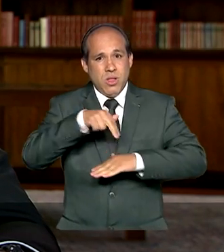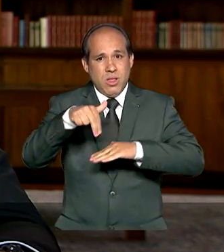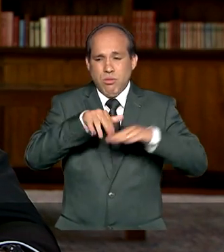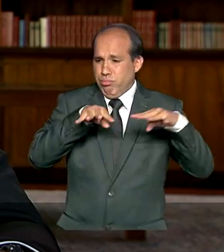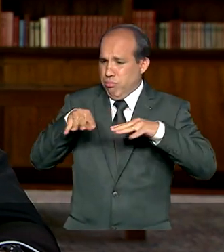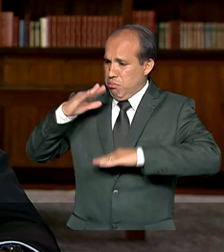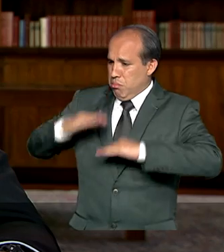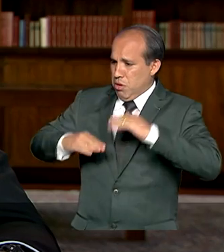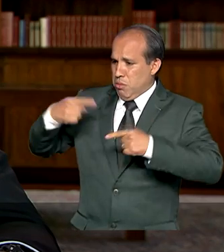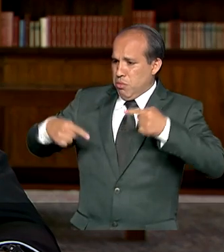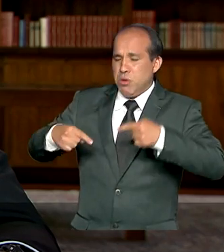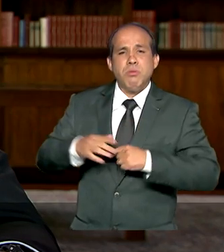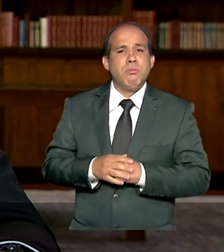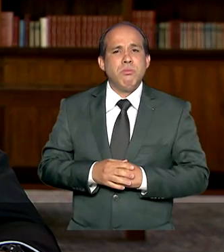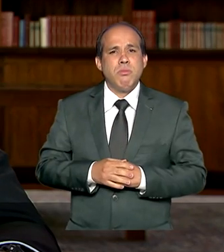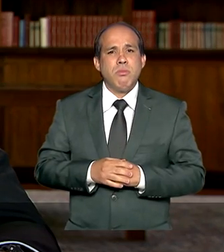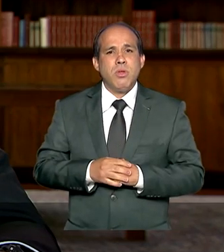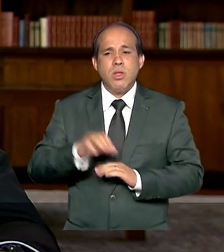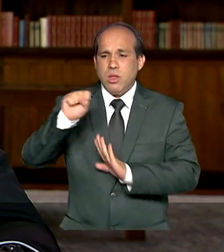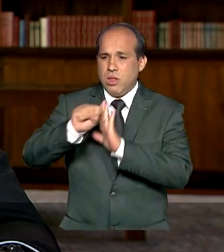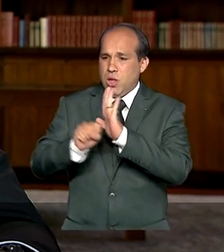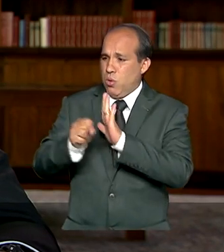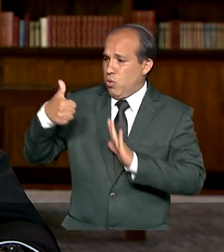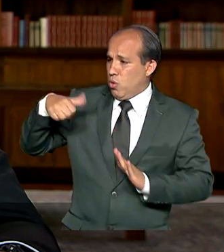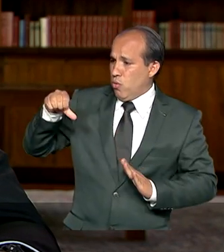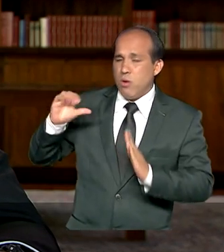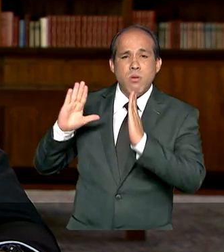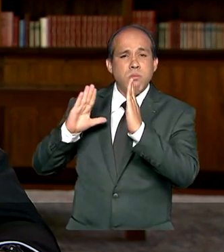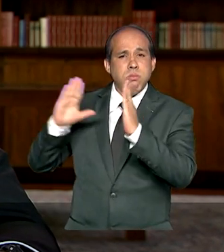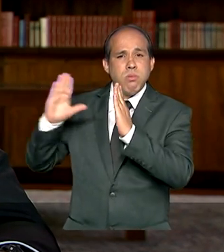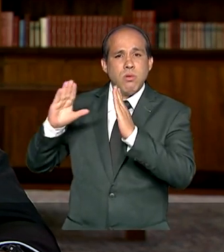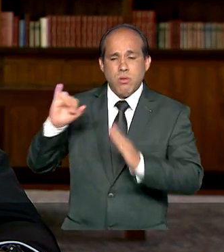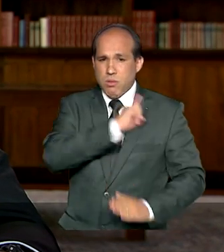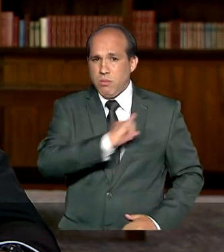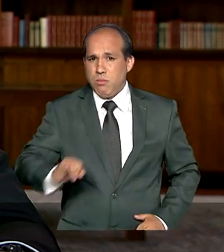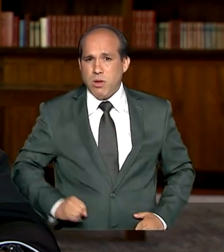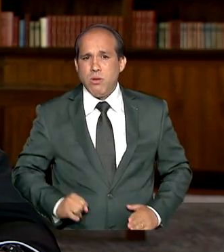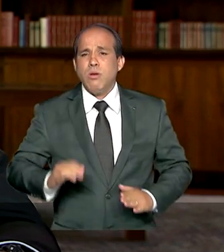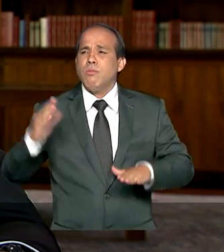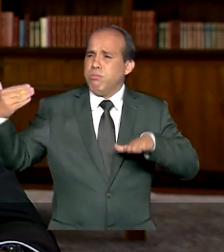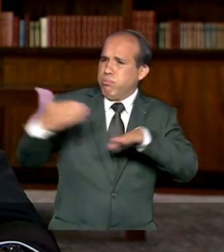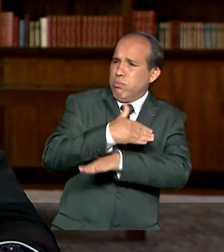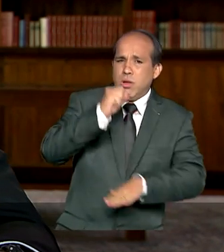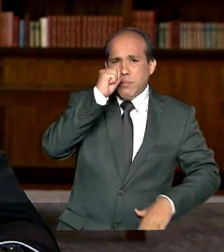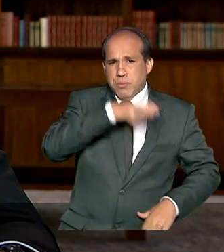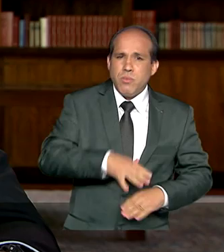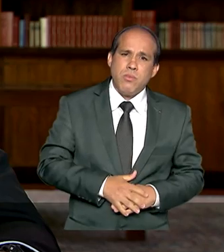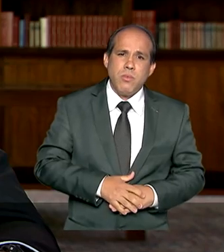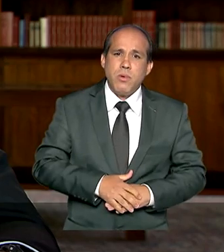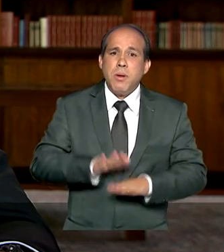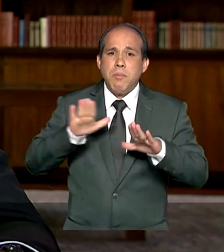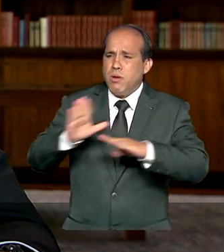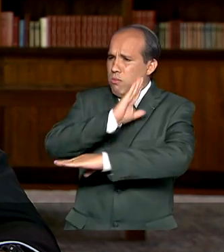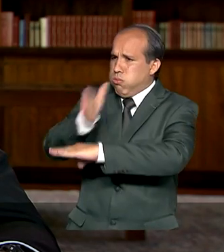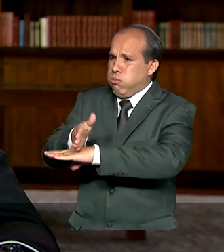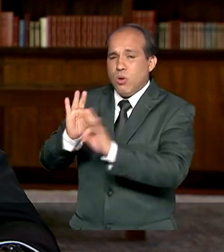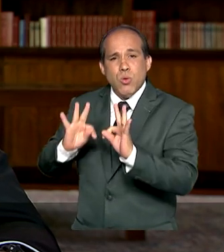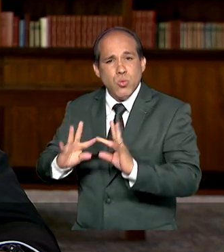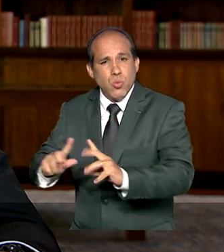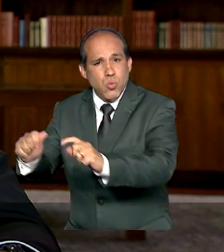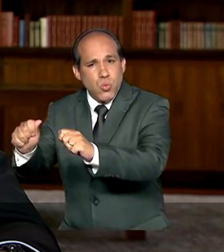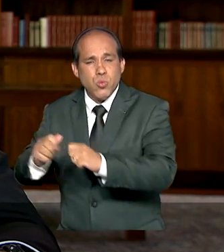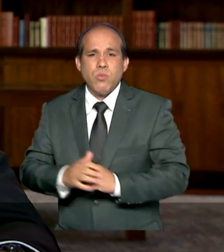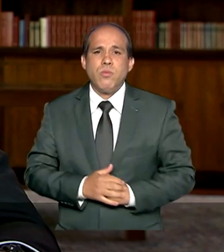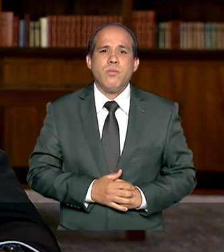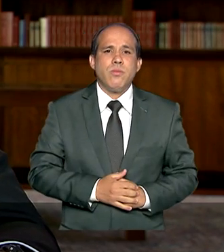Nações ainda no século 19 durante o período do império fomos invadidos e agredidos derrotando